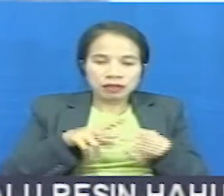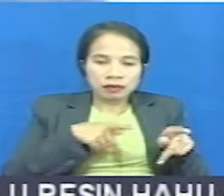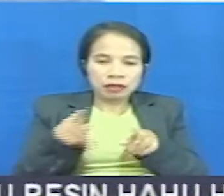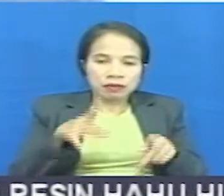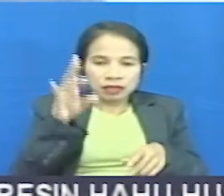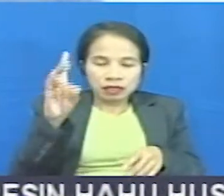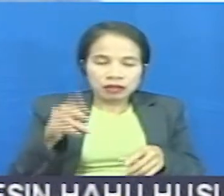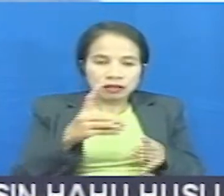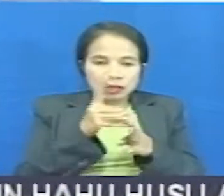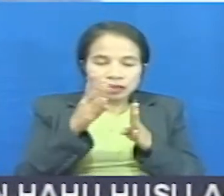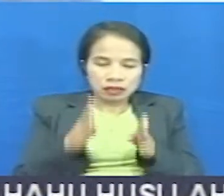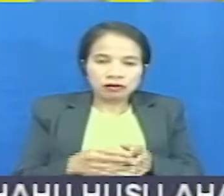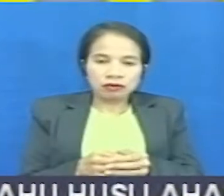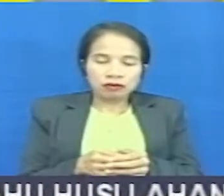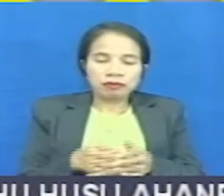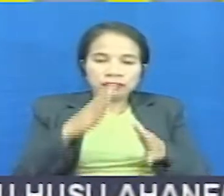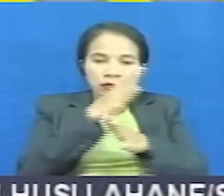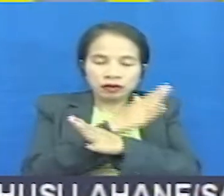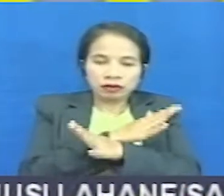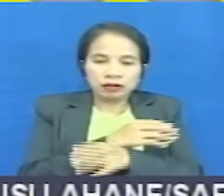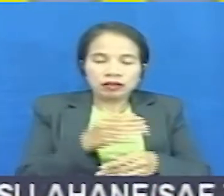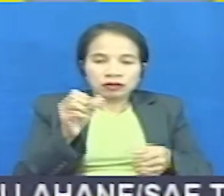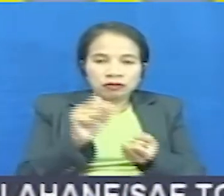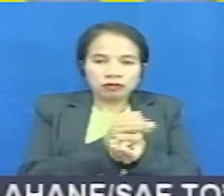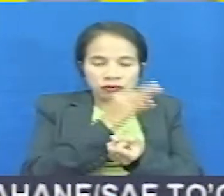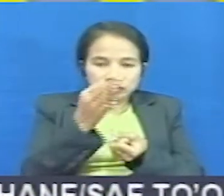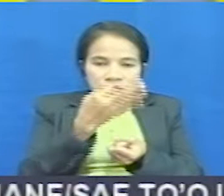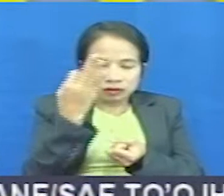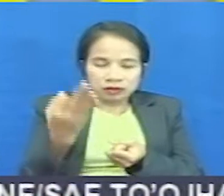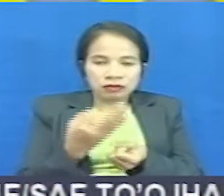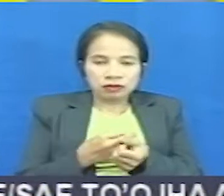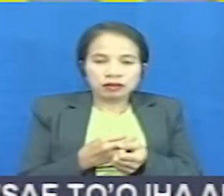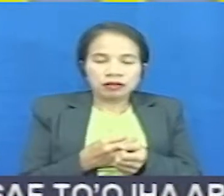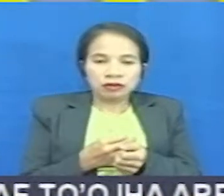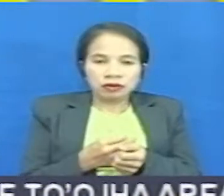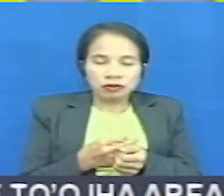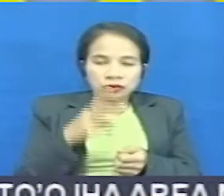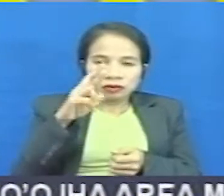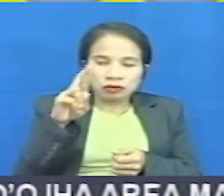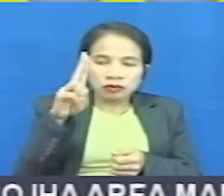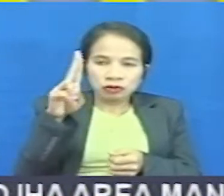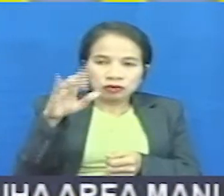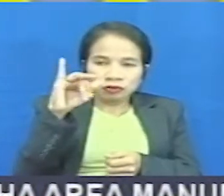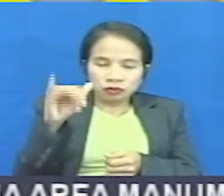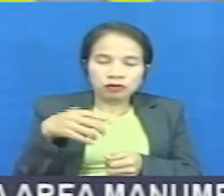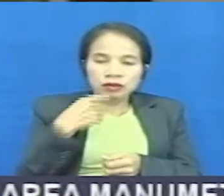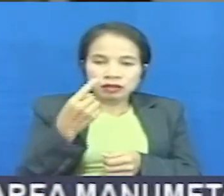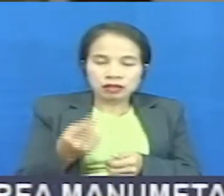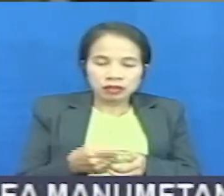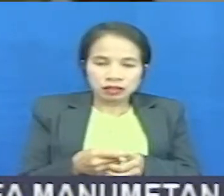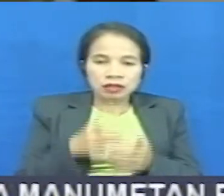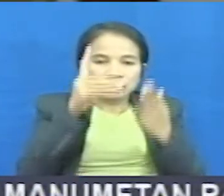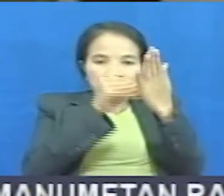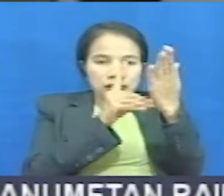Força Tarefa ba Prevenção no Mitigação surto COVID-19 sia Rui Maria de Arroso informa katak